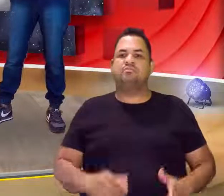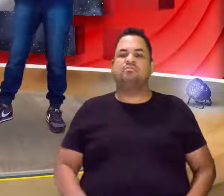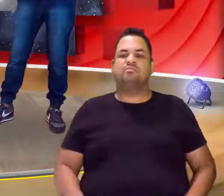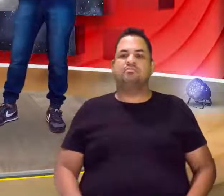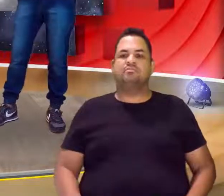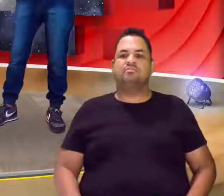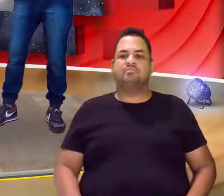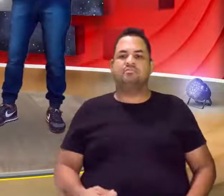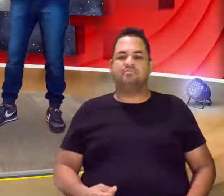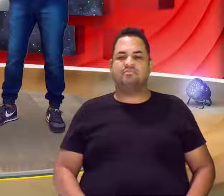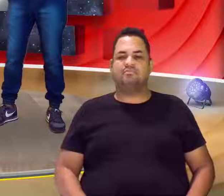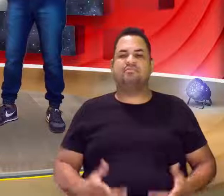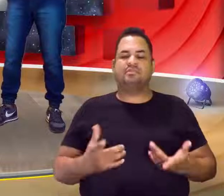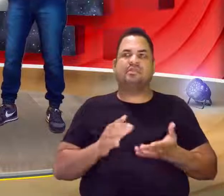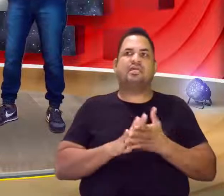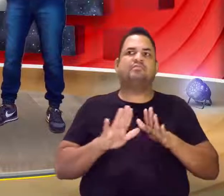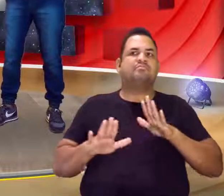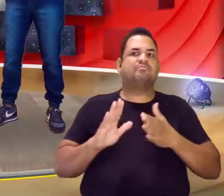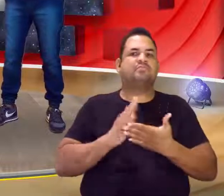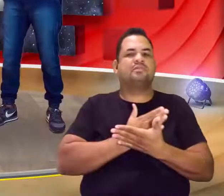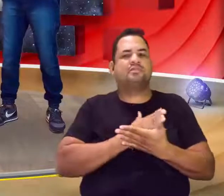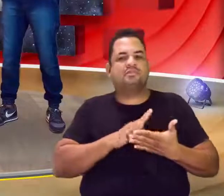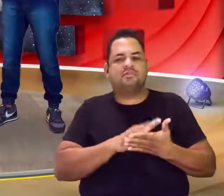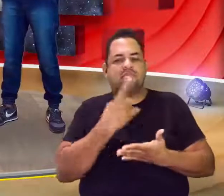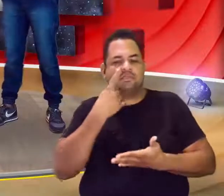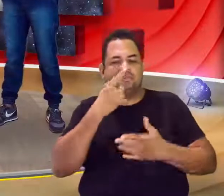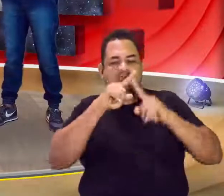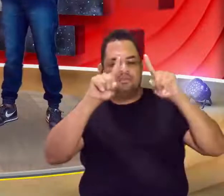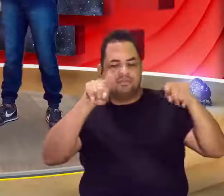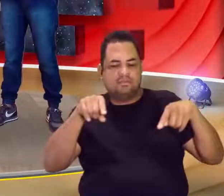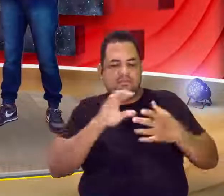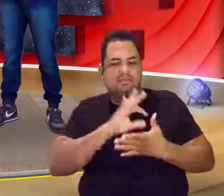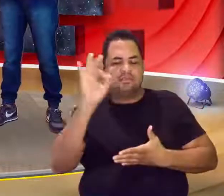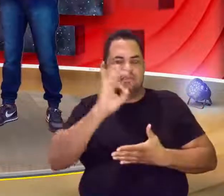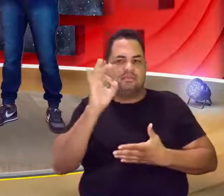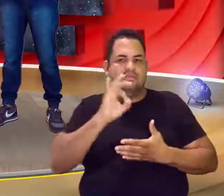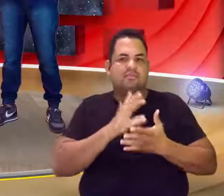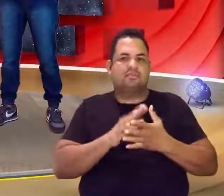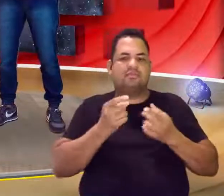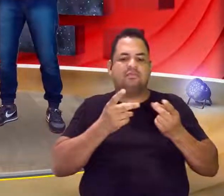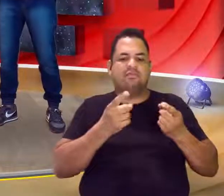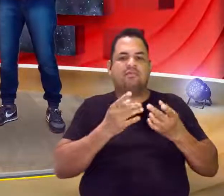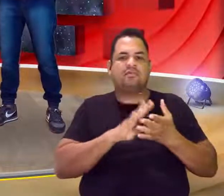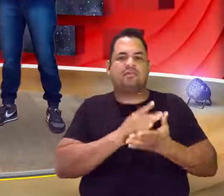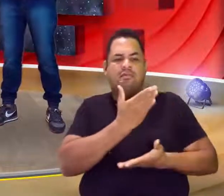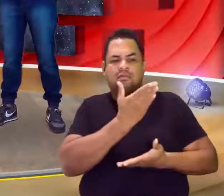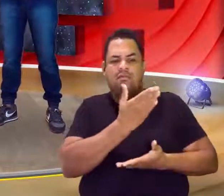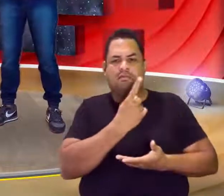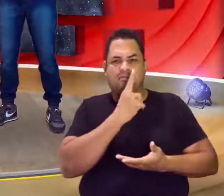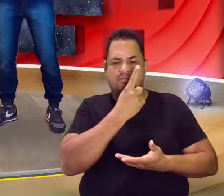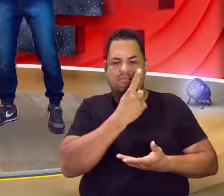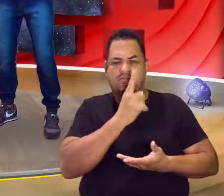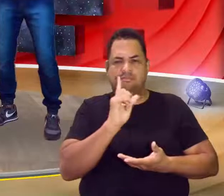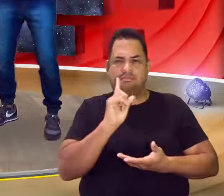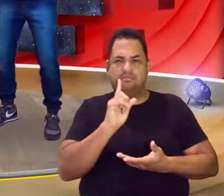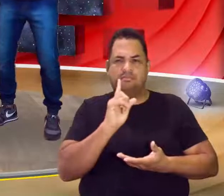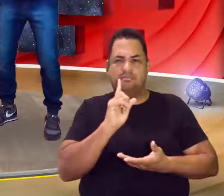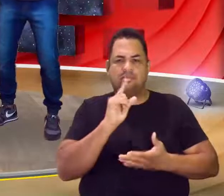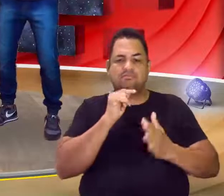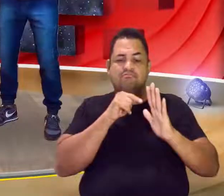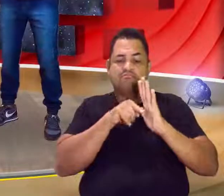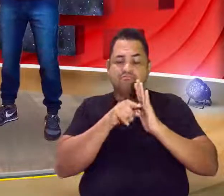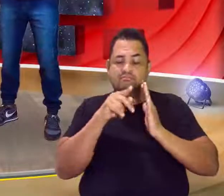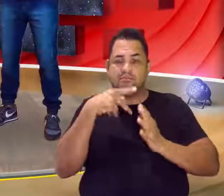real. Porque às vezes a gente vai, o que vendeu mais, olha no gráfico lá de porcentagem de vendas, e ia falar, foi esse aqui. Ele disse